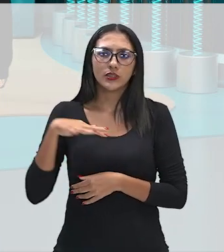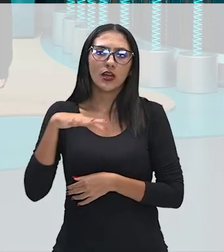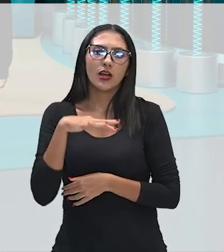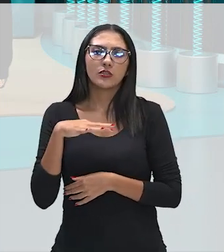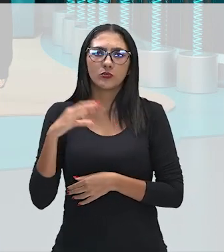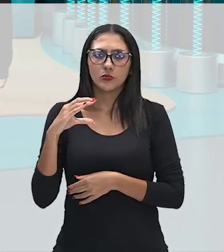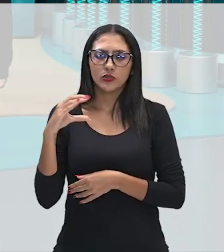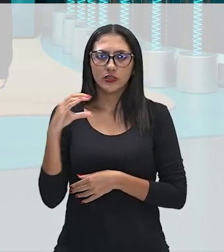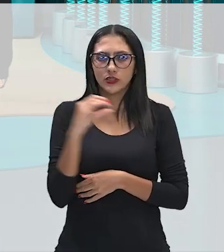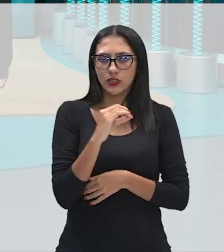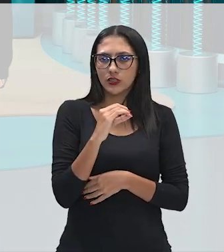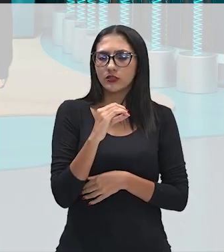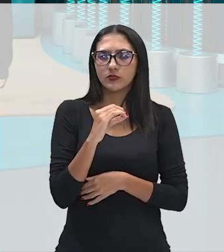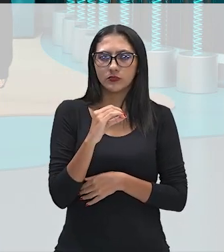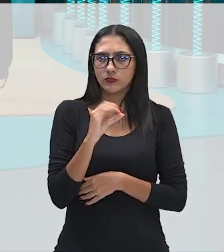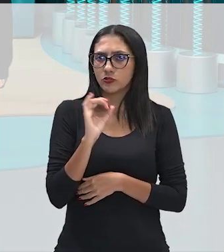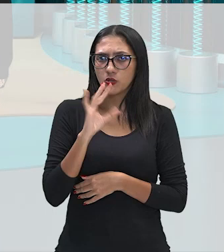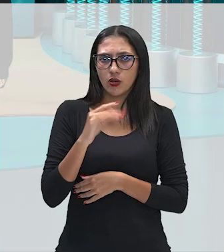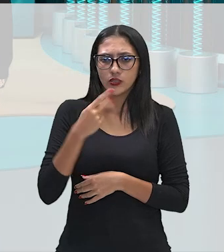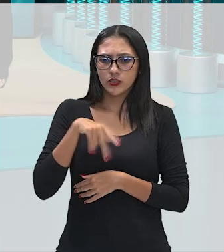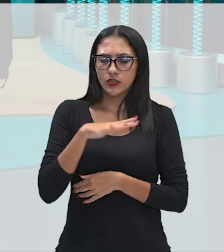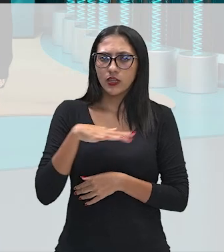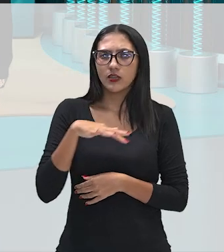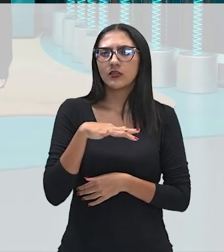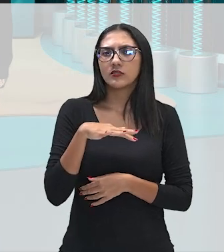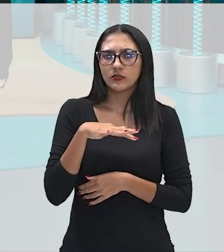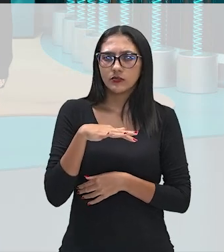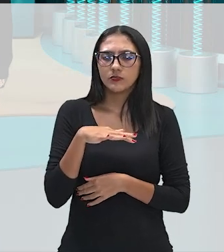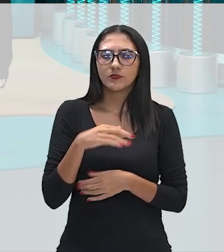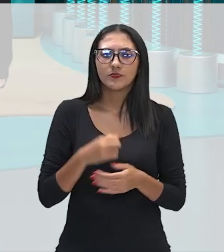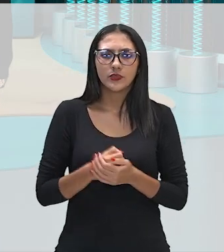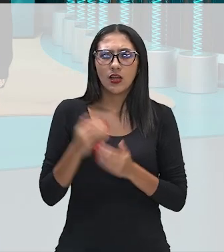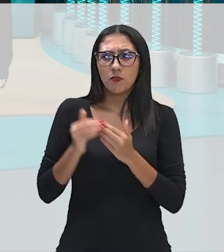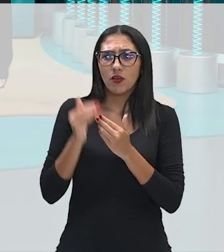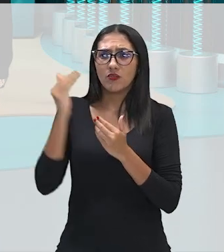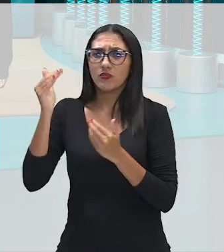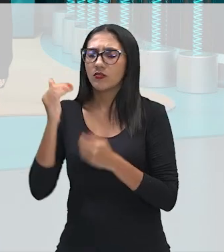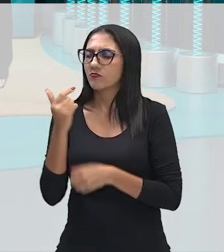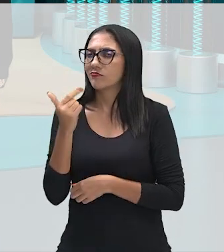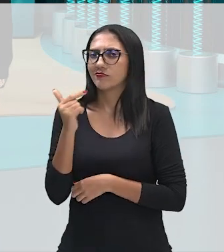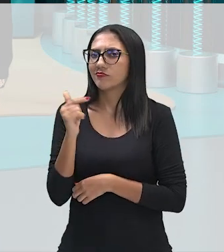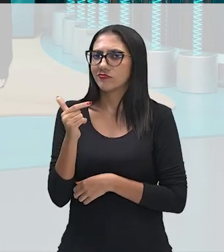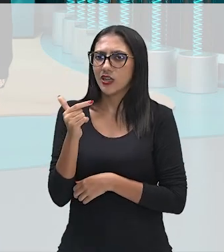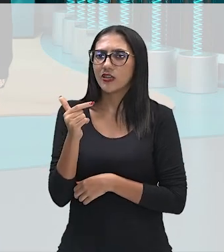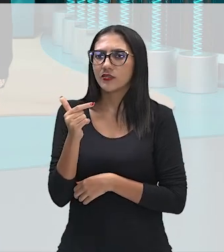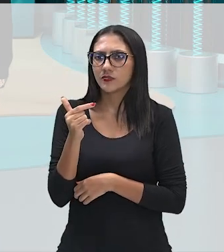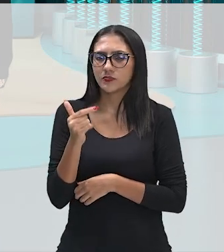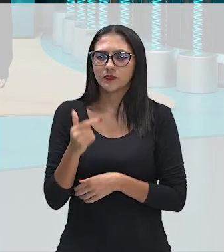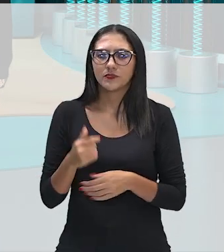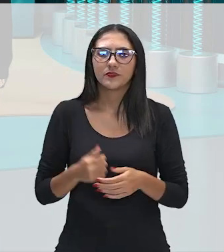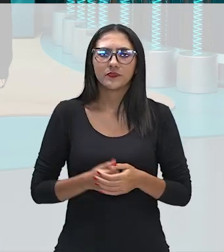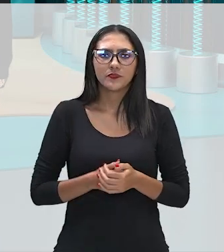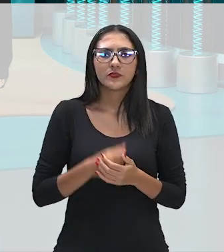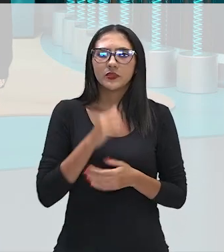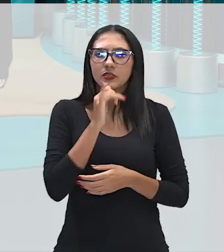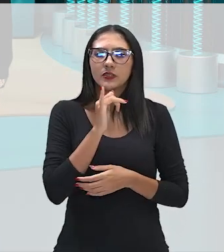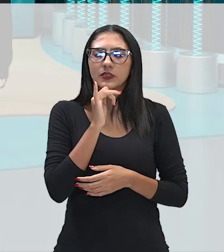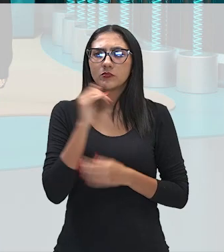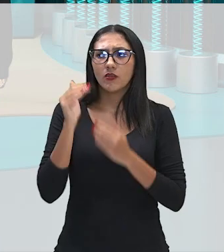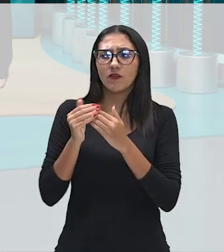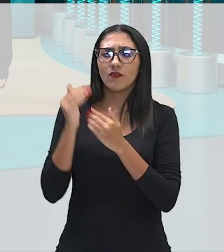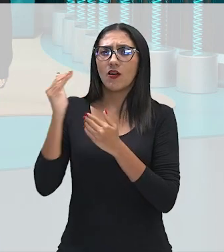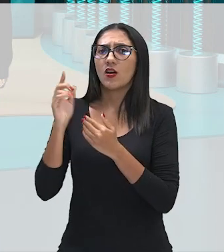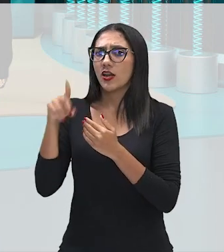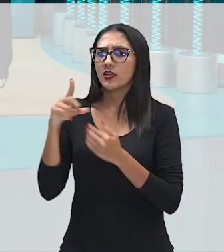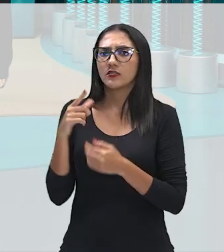na Tailândia, não existe essa classificação de lutador. Ou seja, né, eles não utilizam